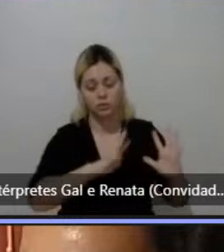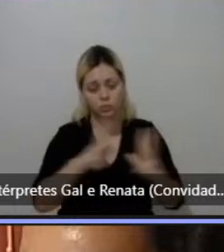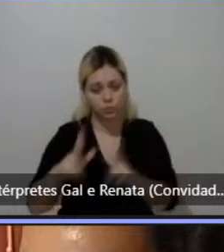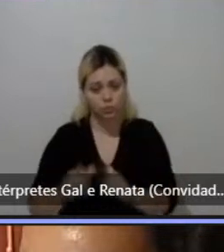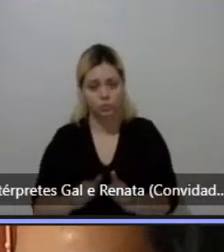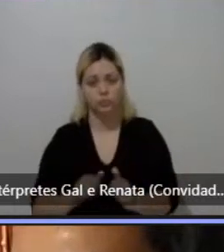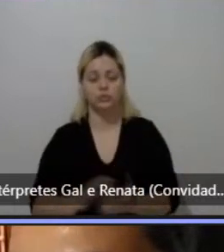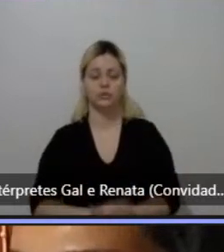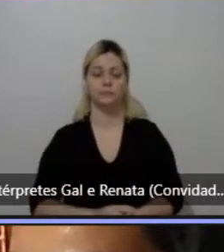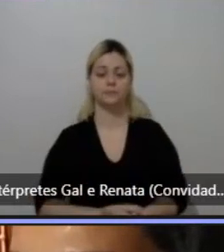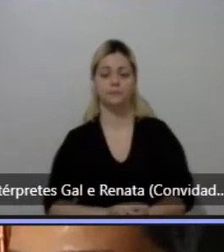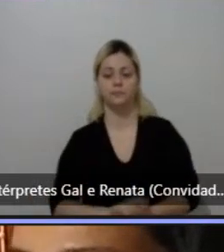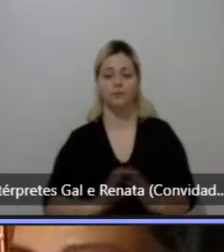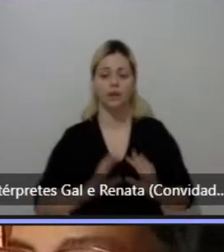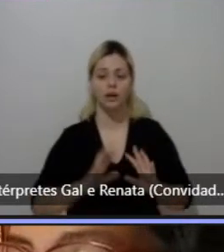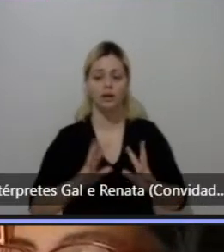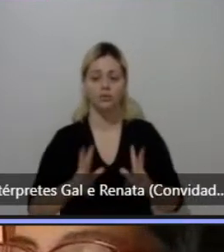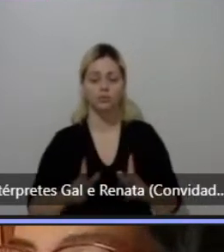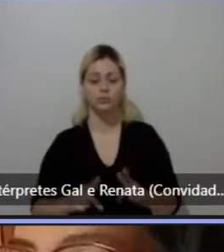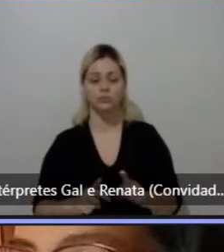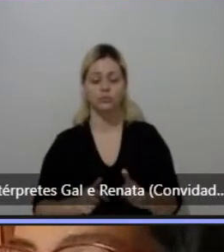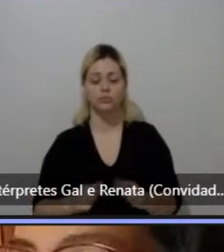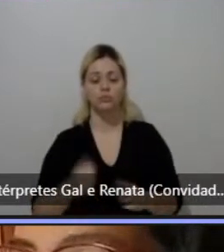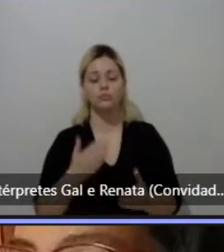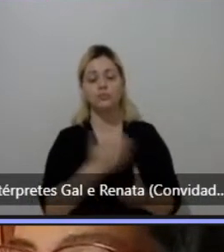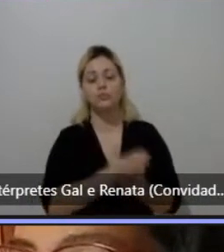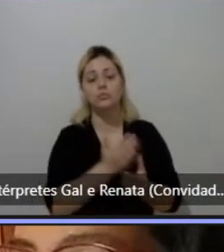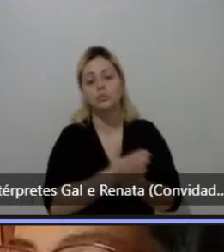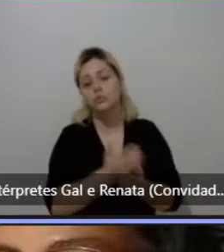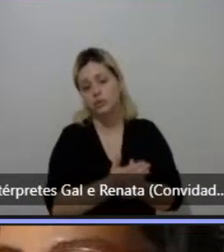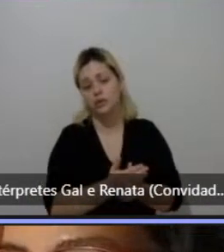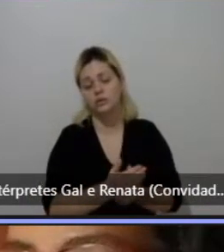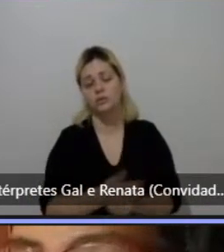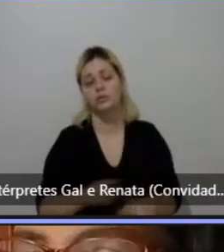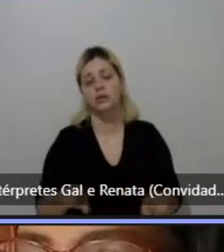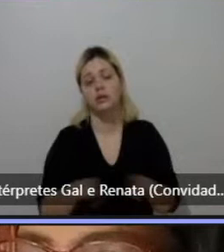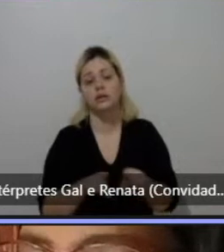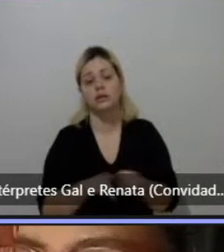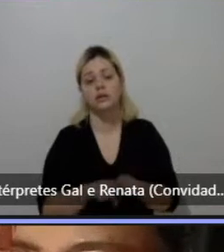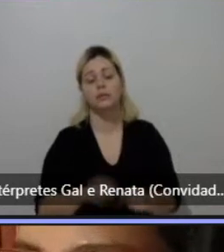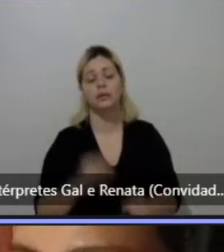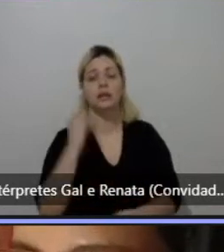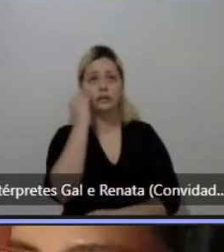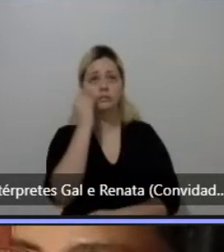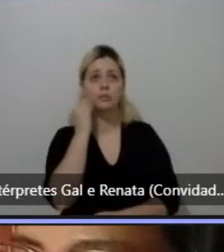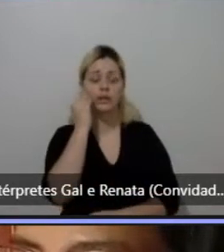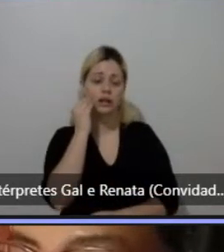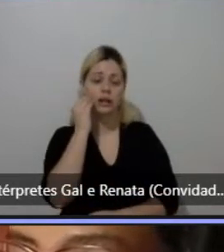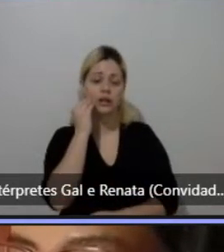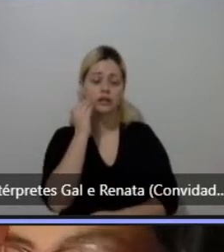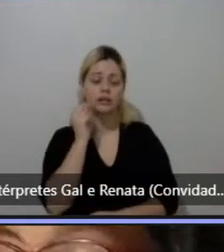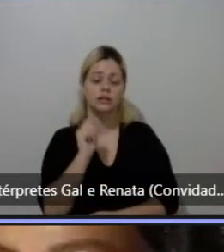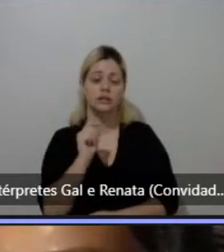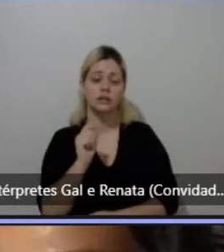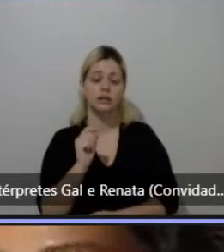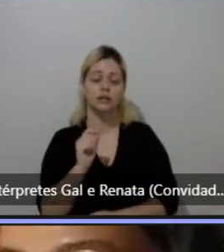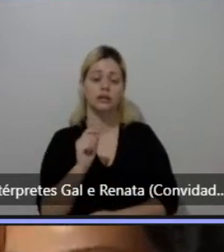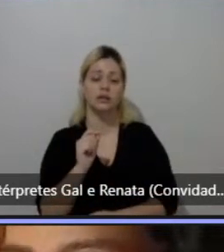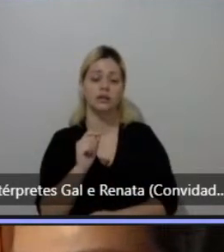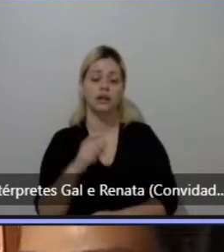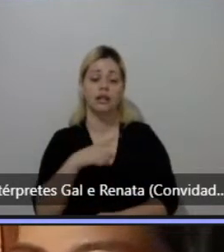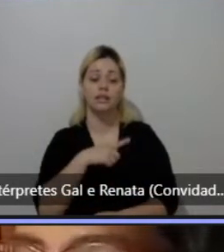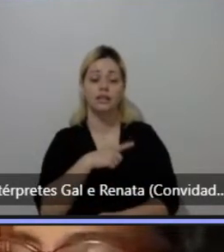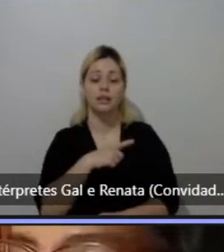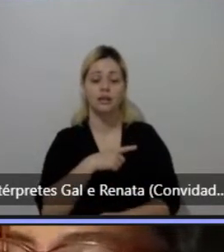Apesar desse contexto de retrocessos, né, também tivemos experiências recentes de titulação de